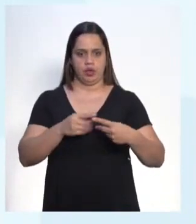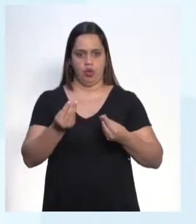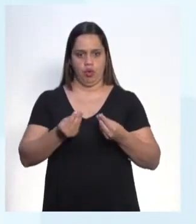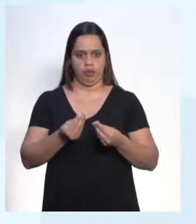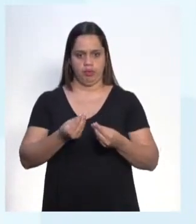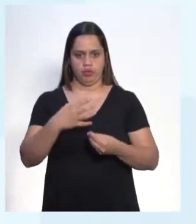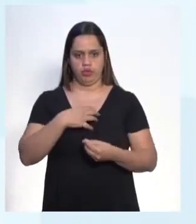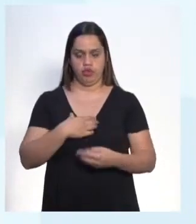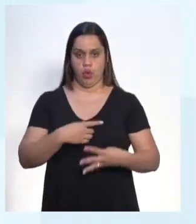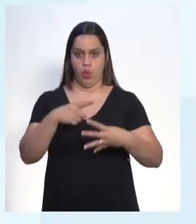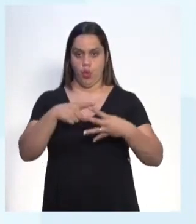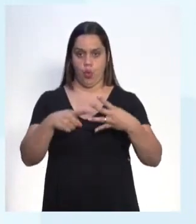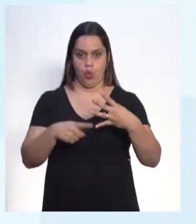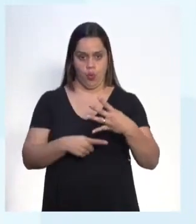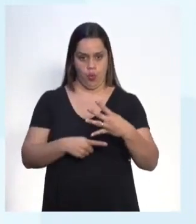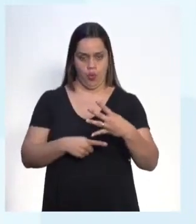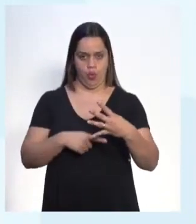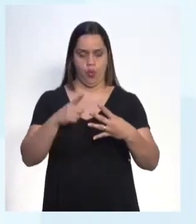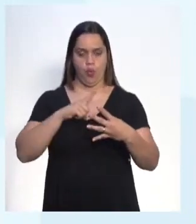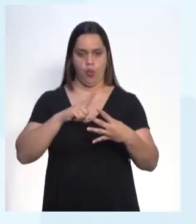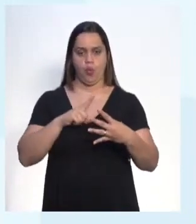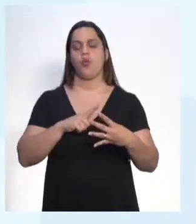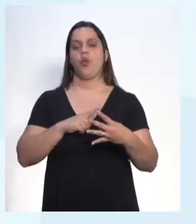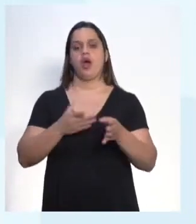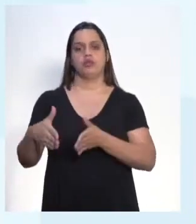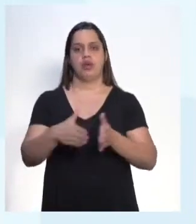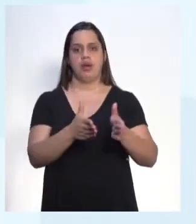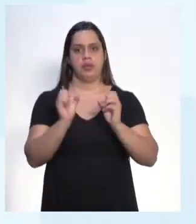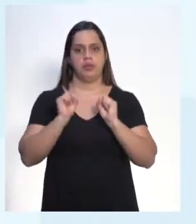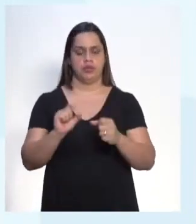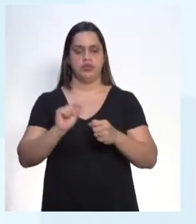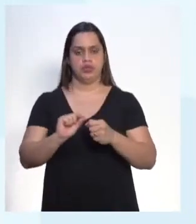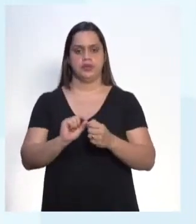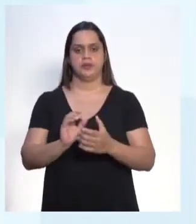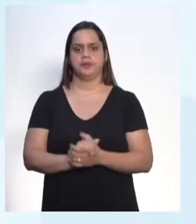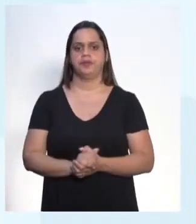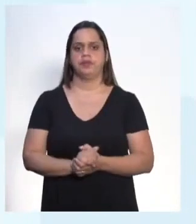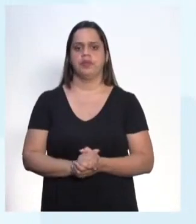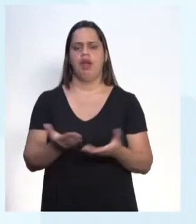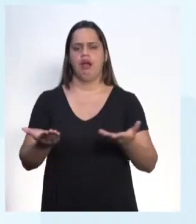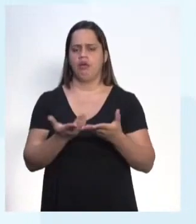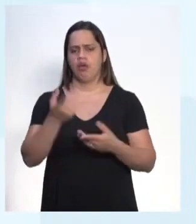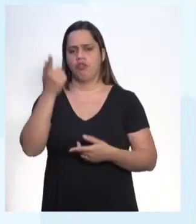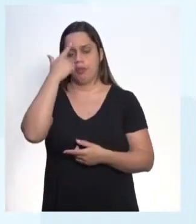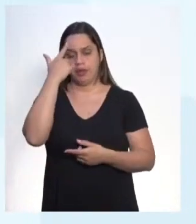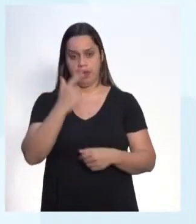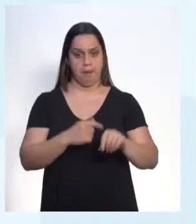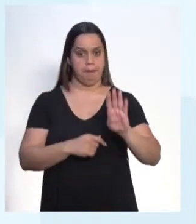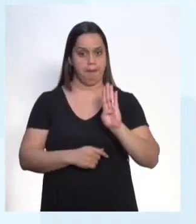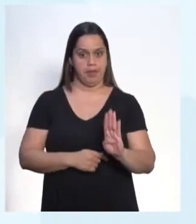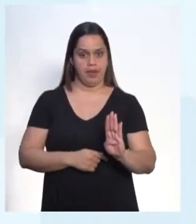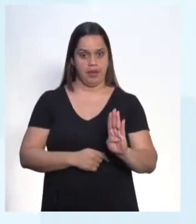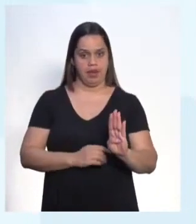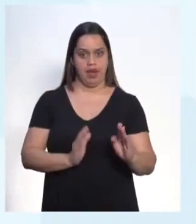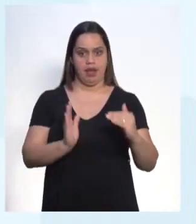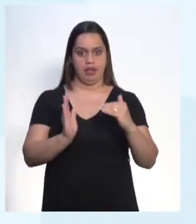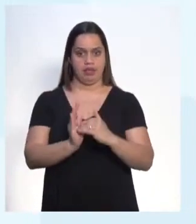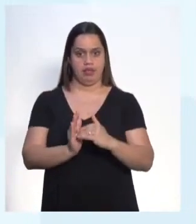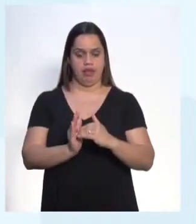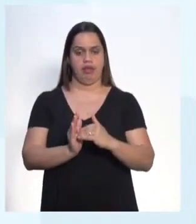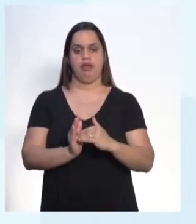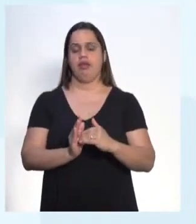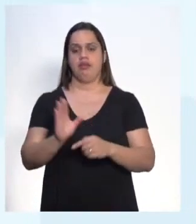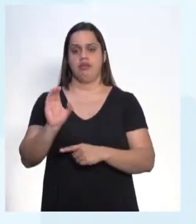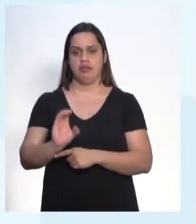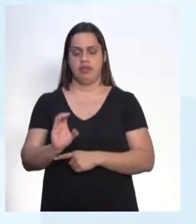3, 4. Então, eu tenho 4 caminhos. Agora, eu vou pensar de B para chegar na